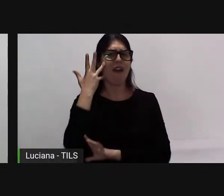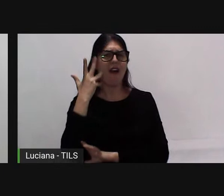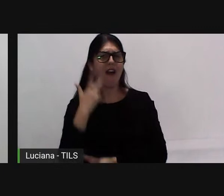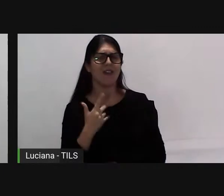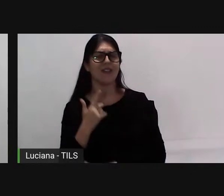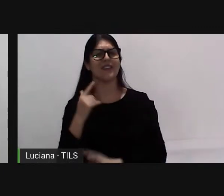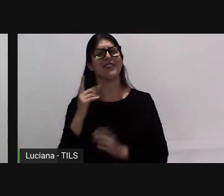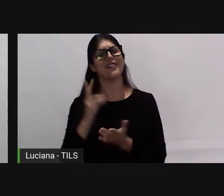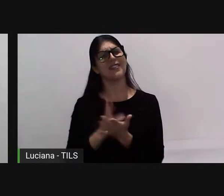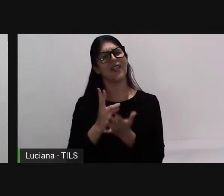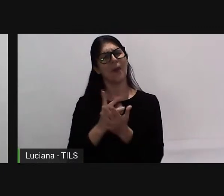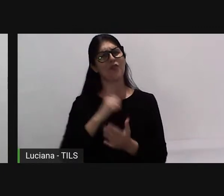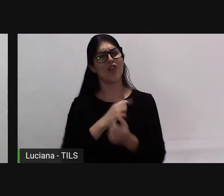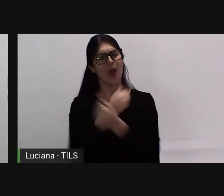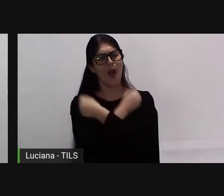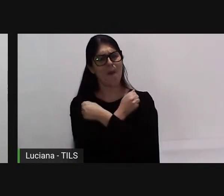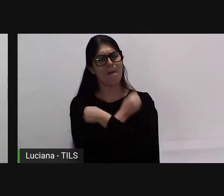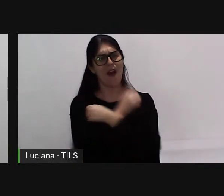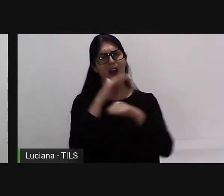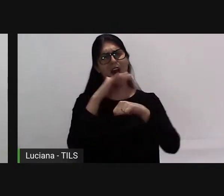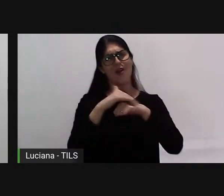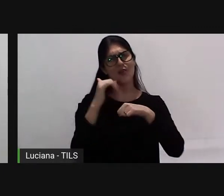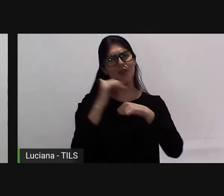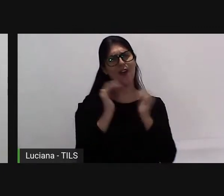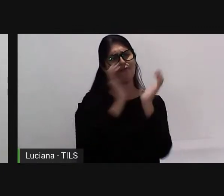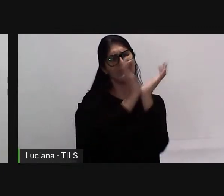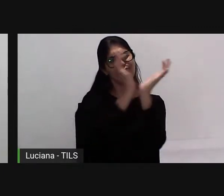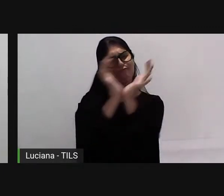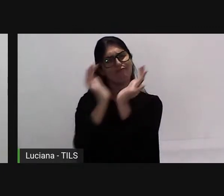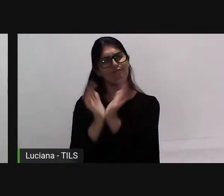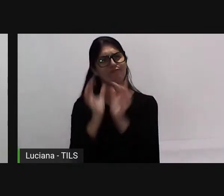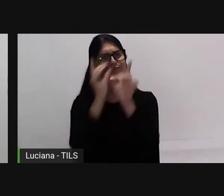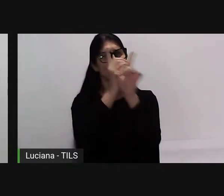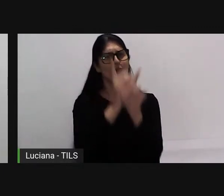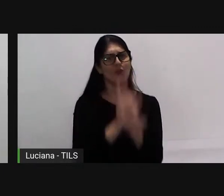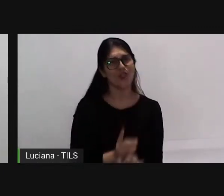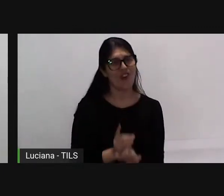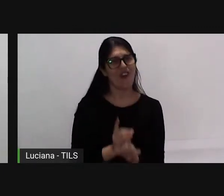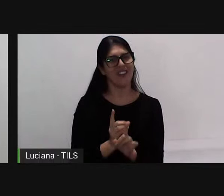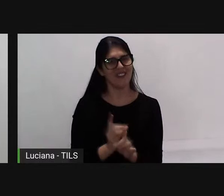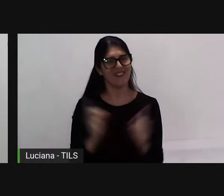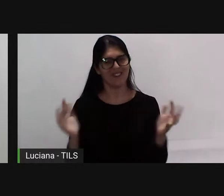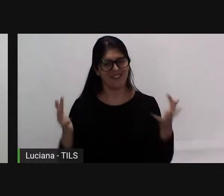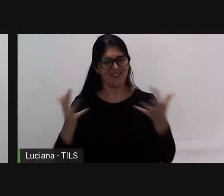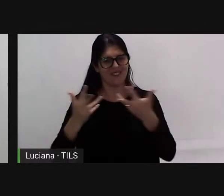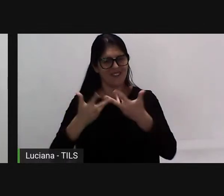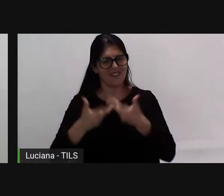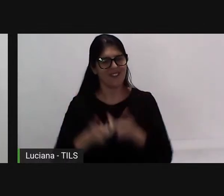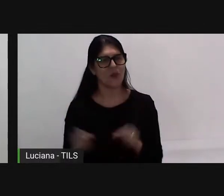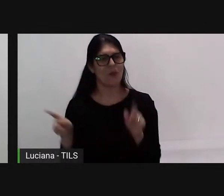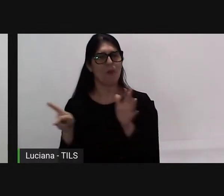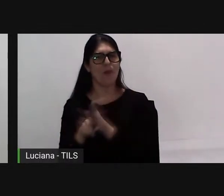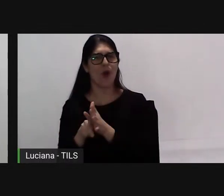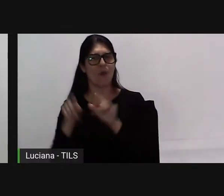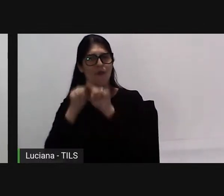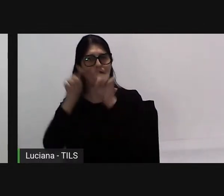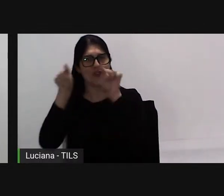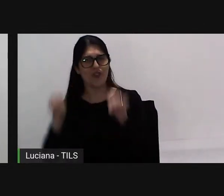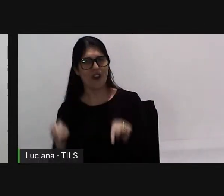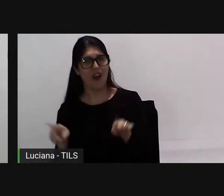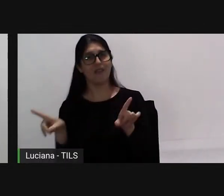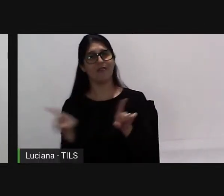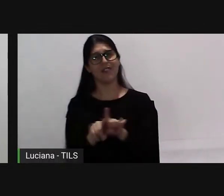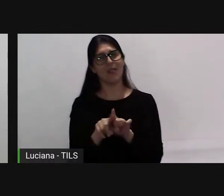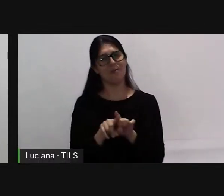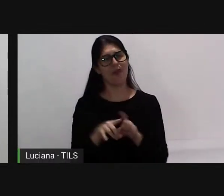pelos abraços carinhosos dos antigos colegas, pela recepção calorosa dos que trabalham no campus, pela vibração,